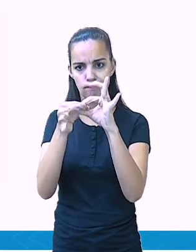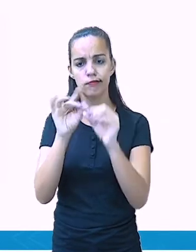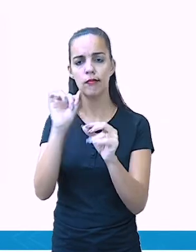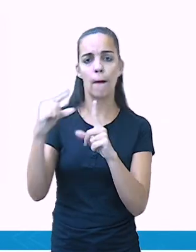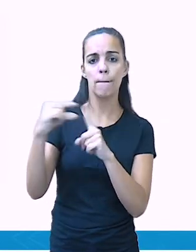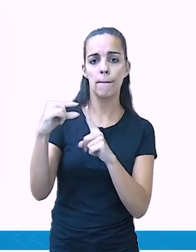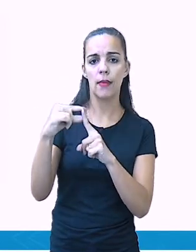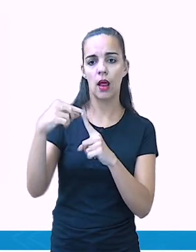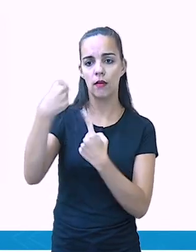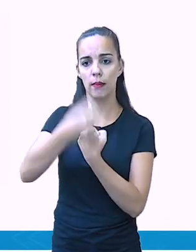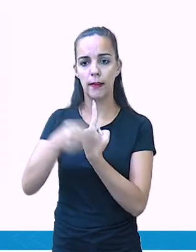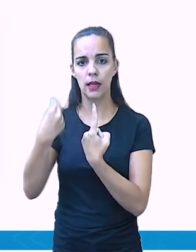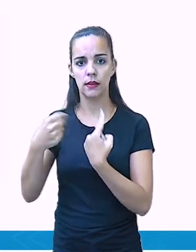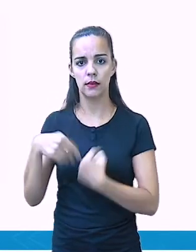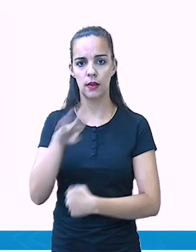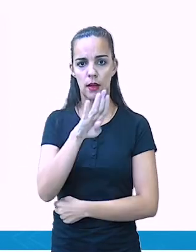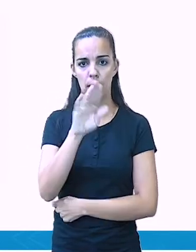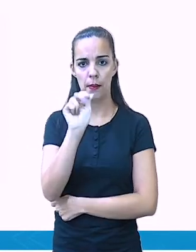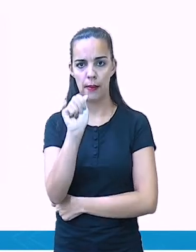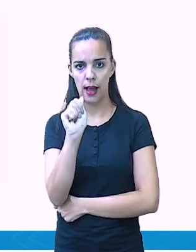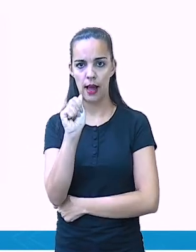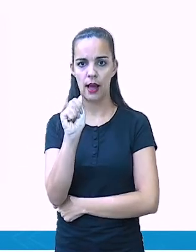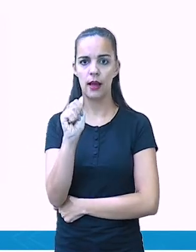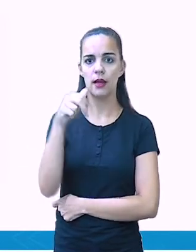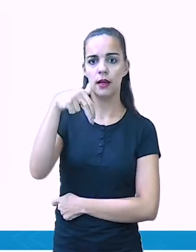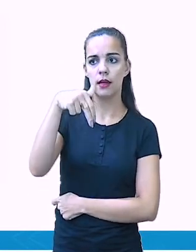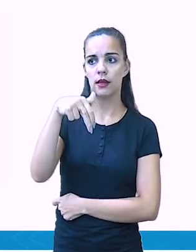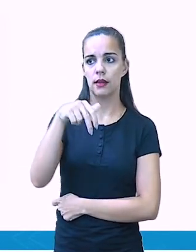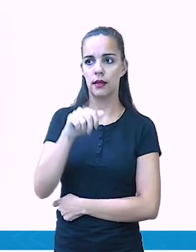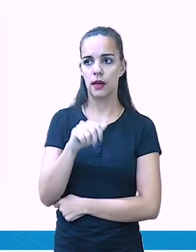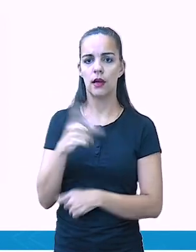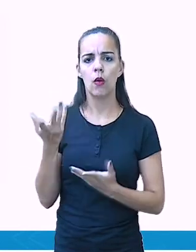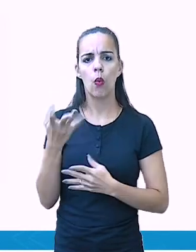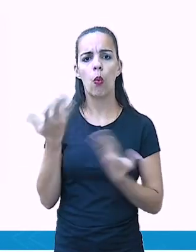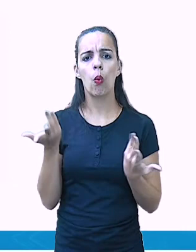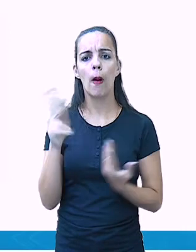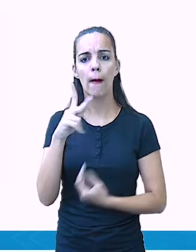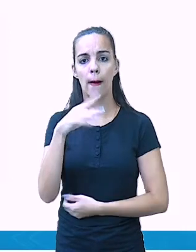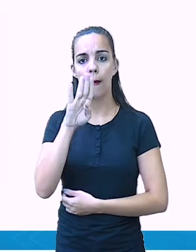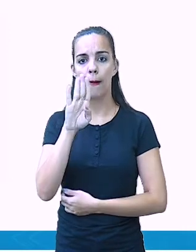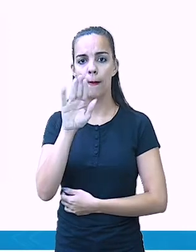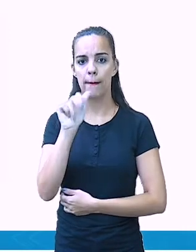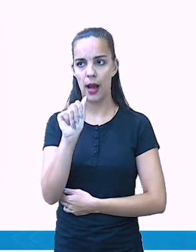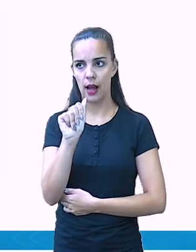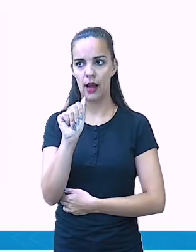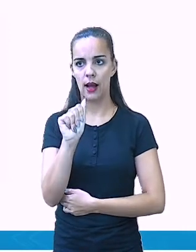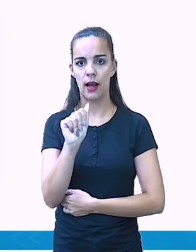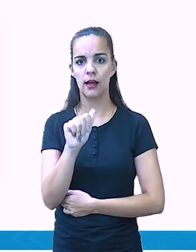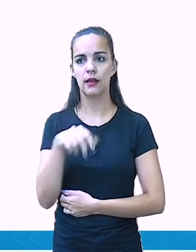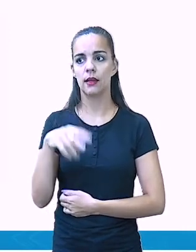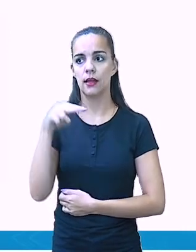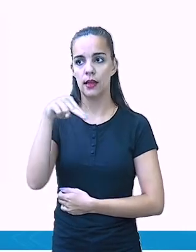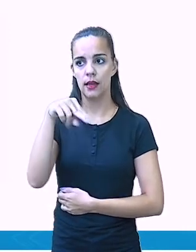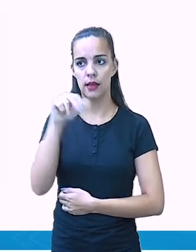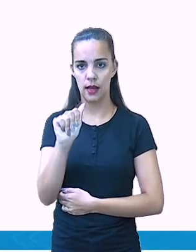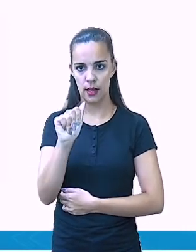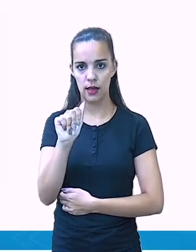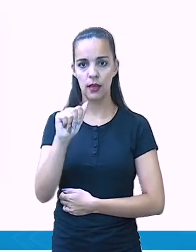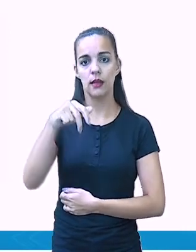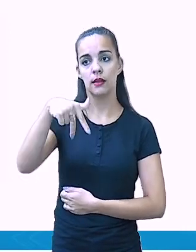lá, ba. Então, vocês vão procurar aí na tela qual é o ba. Olha lá, ba,